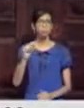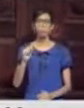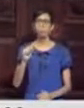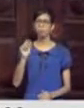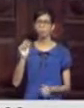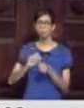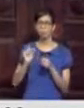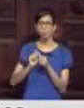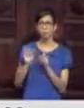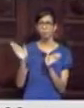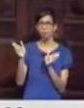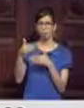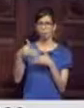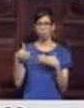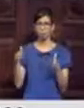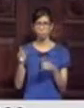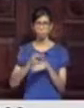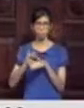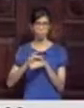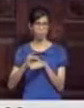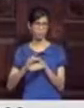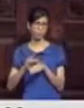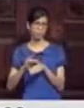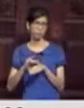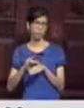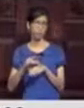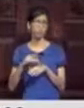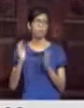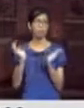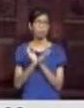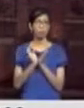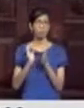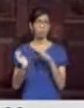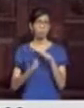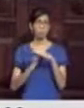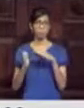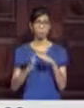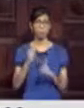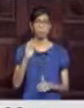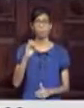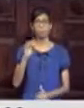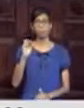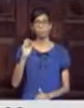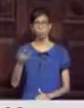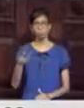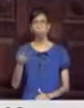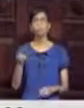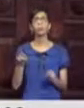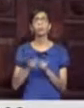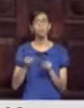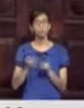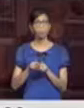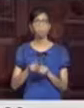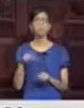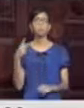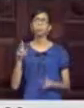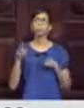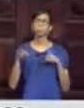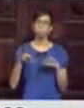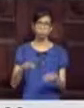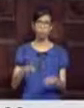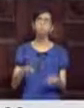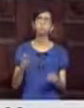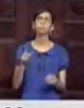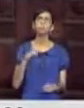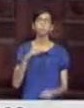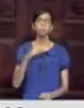preta dos transportes. A FETransport continua controlando o bilhete único. A FETransport continua